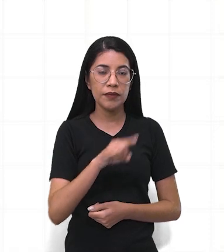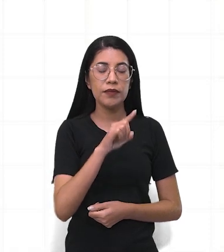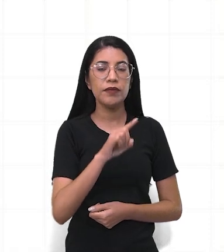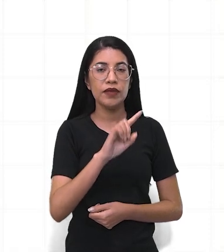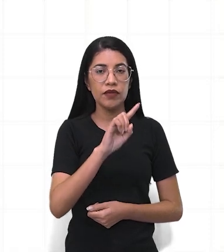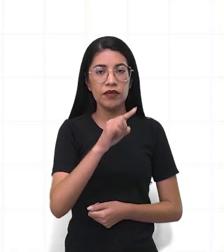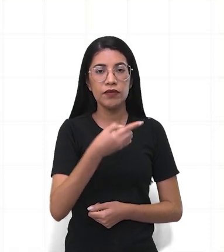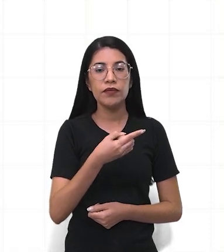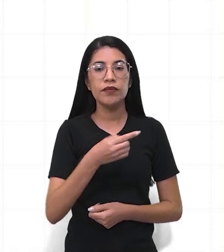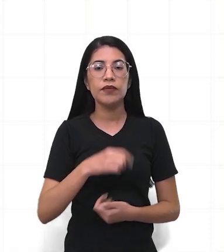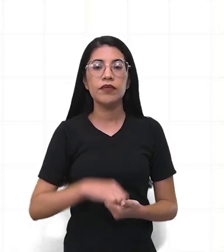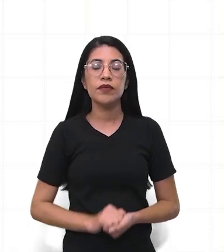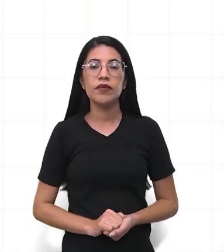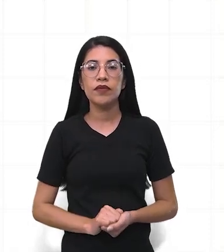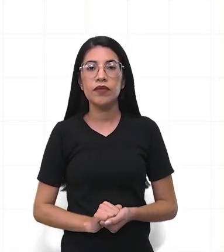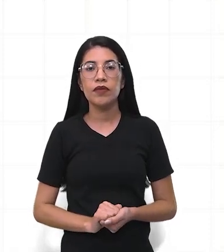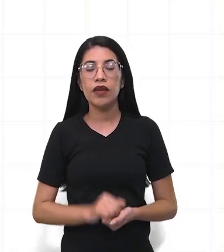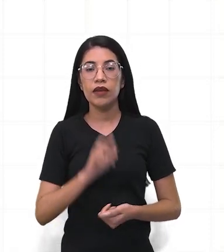foi que sobrou?